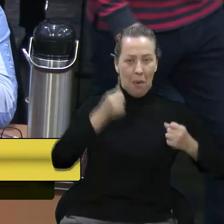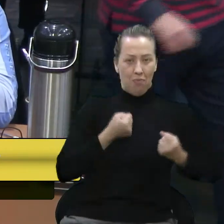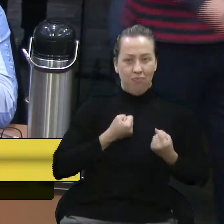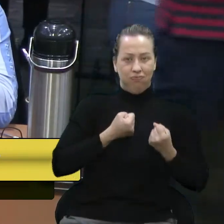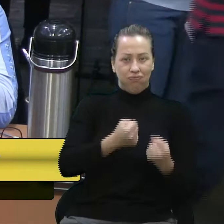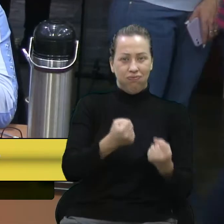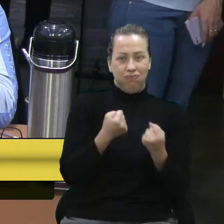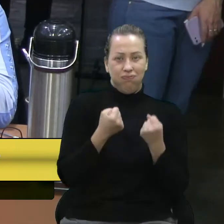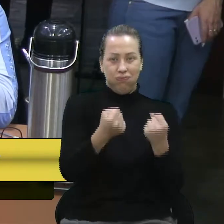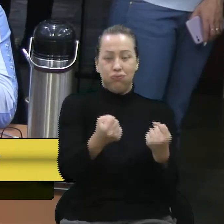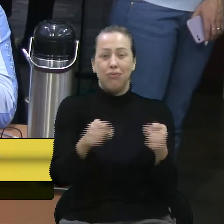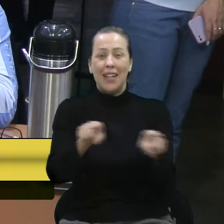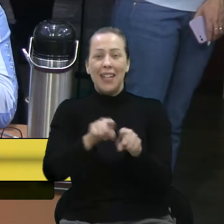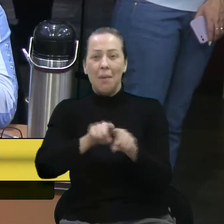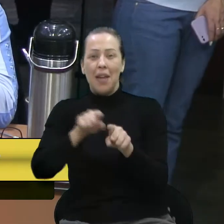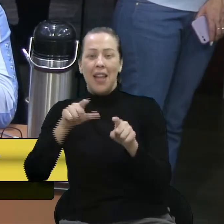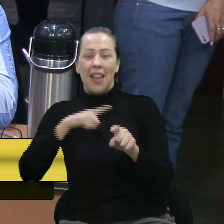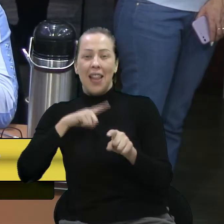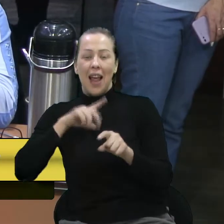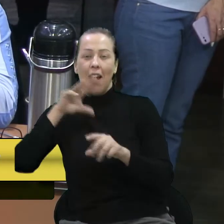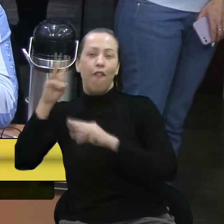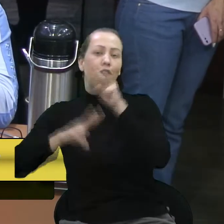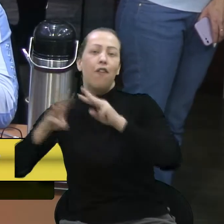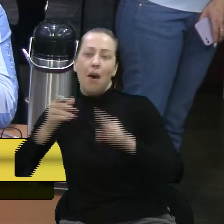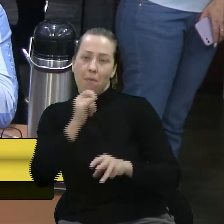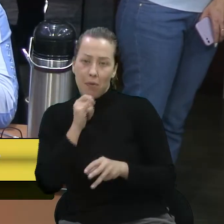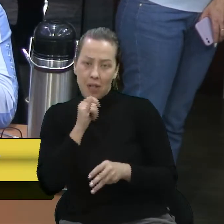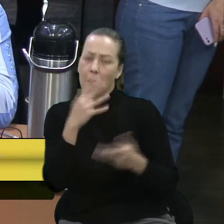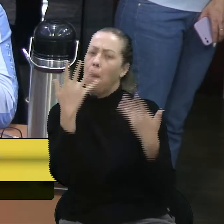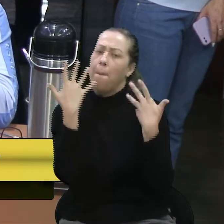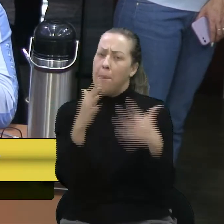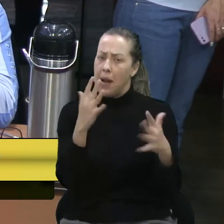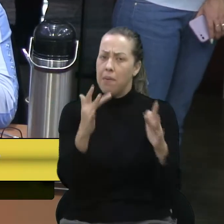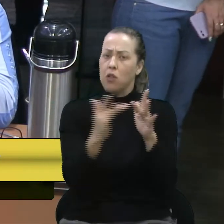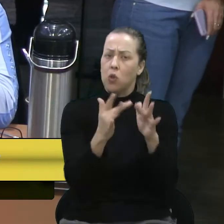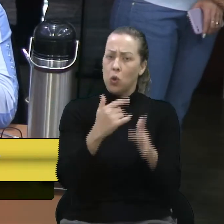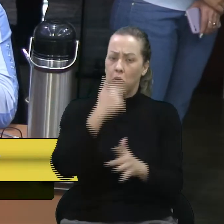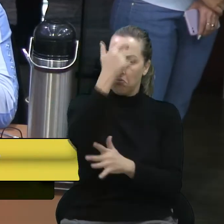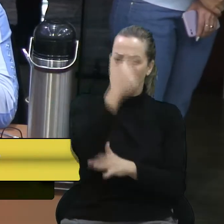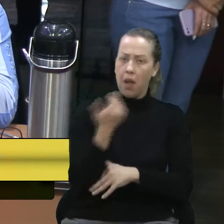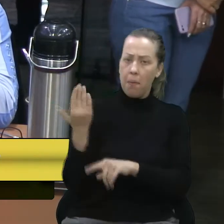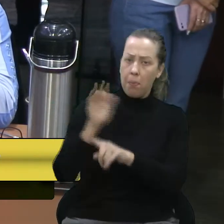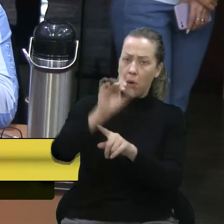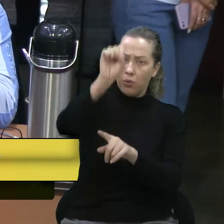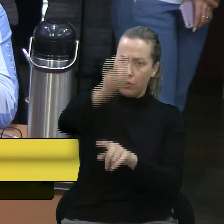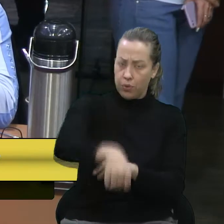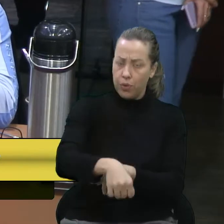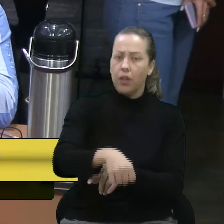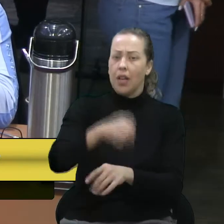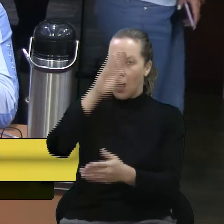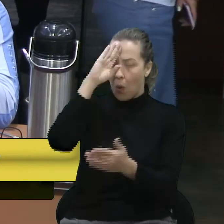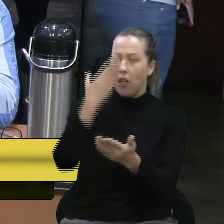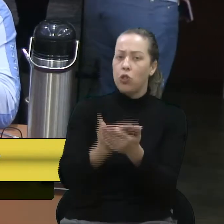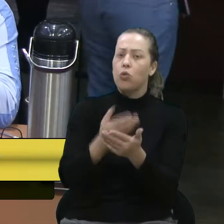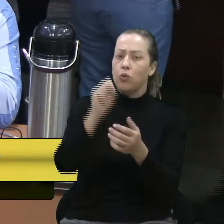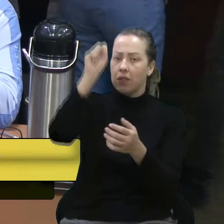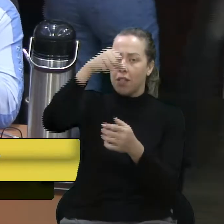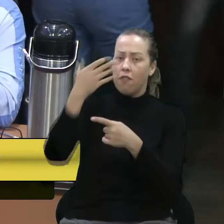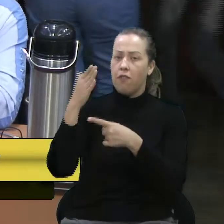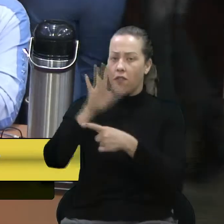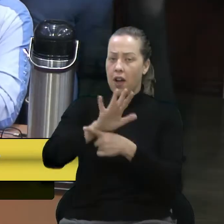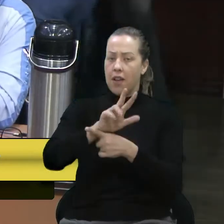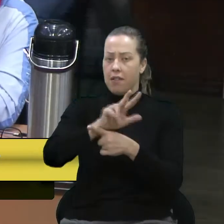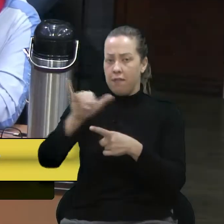estão transportando passageiros. Então, parabéns, conte comigo, e é uma alteração que creio que só traga benefícios para o